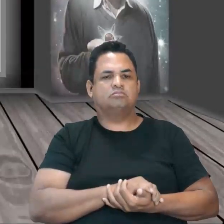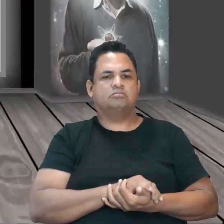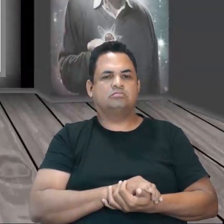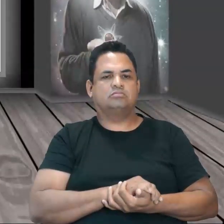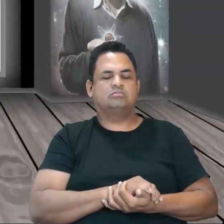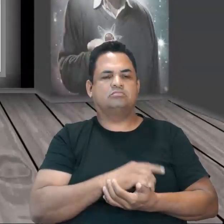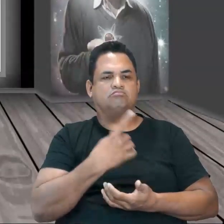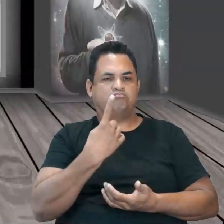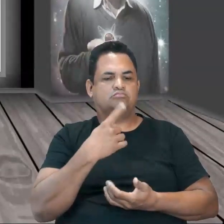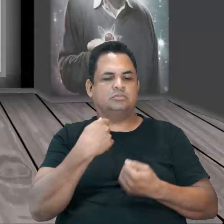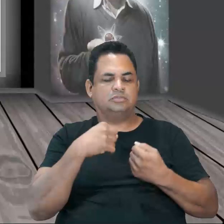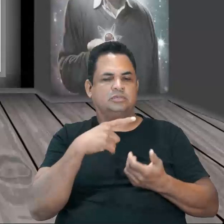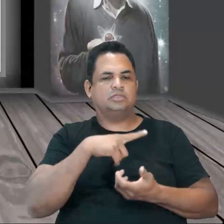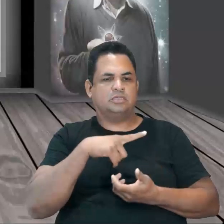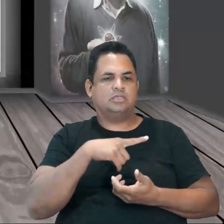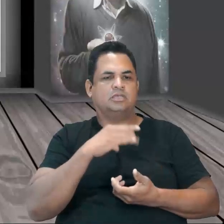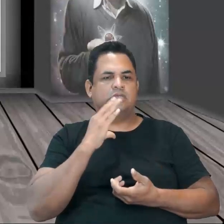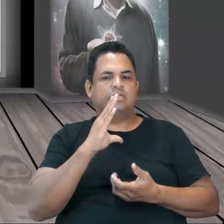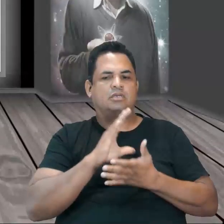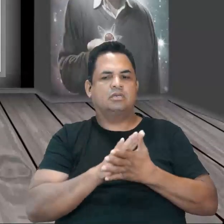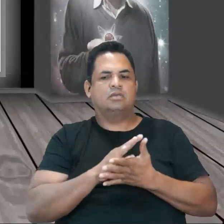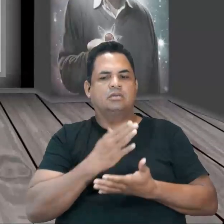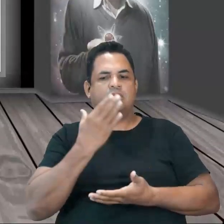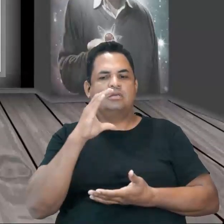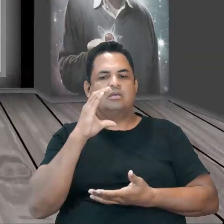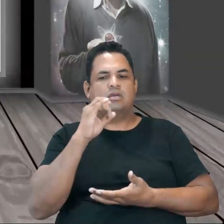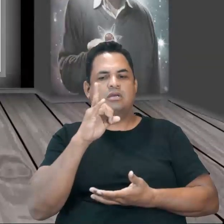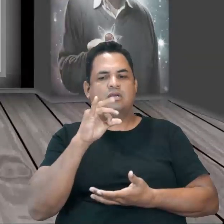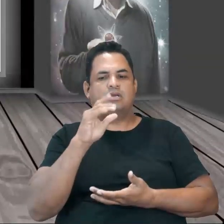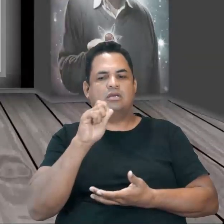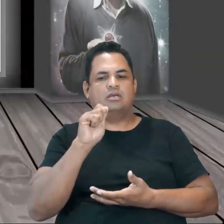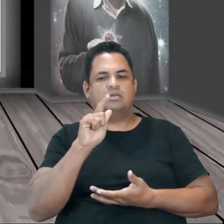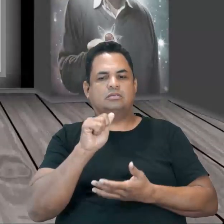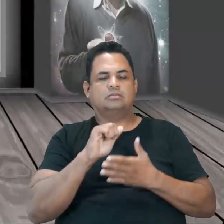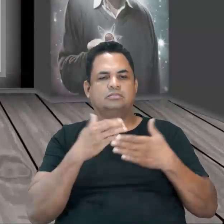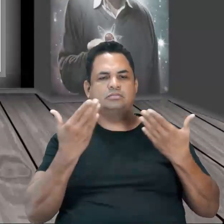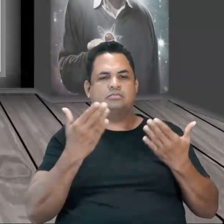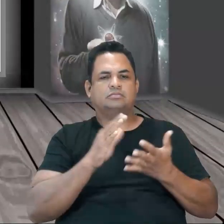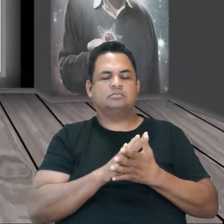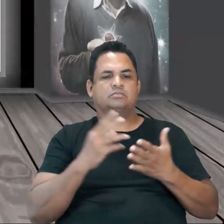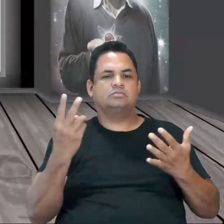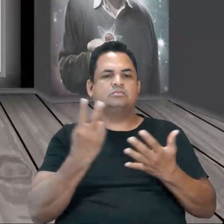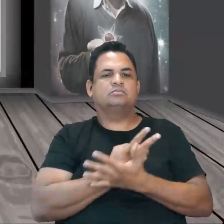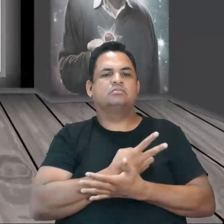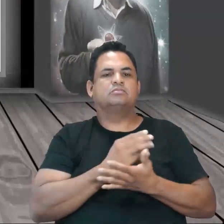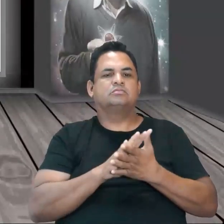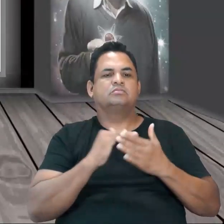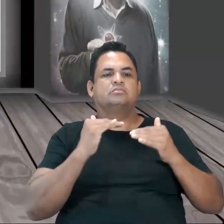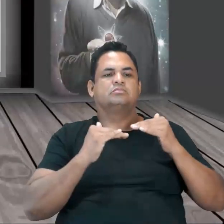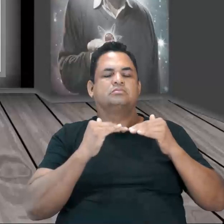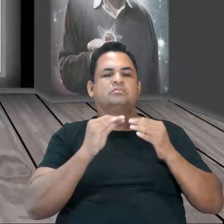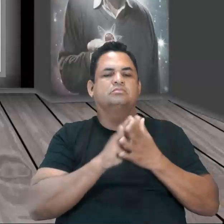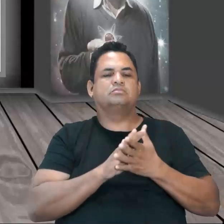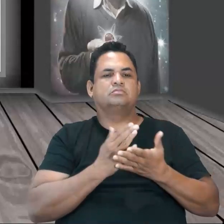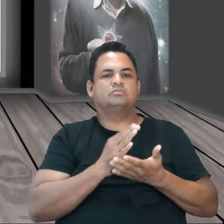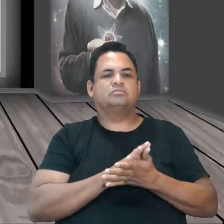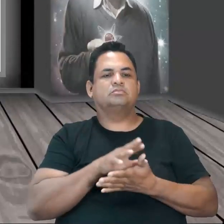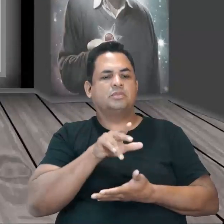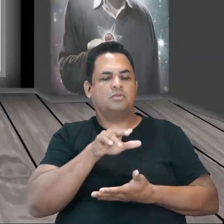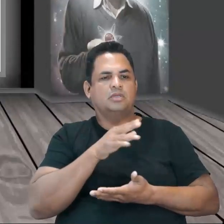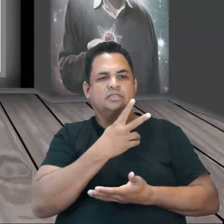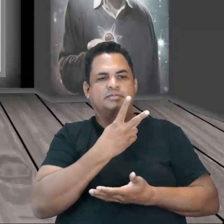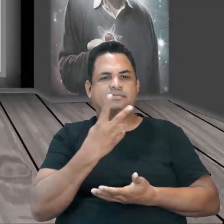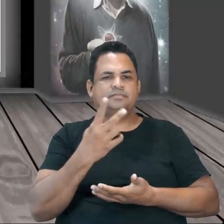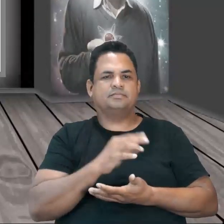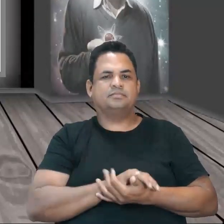carregado, né? Que nós falamos isso. Justamente, pelo menos um. Então, o que vai acontecer com essas cargas? Eles são de mesmo tamanho, idênticos e tudo mais. O que